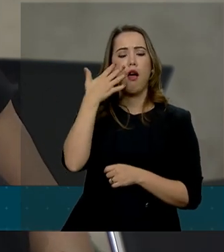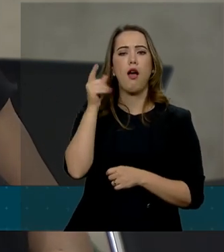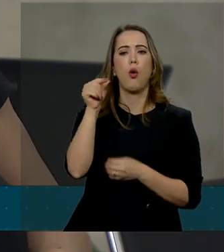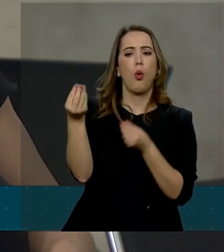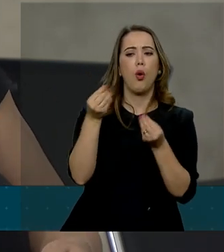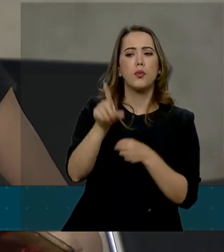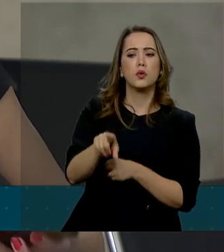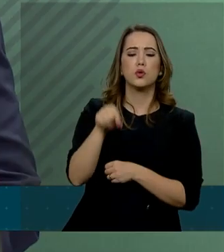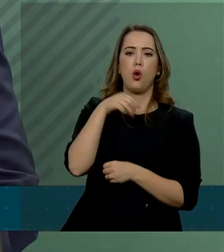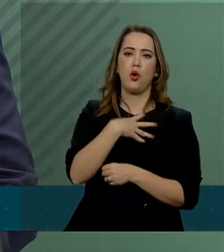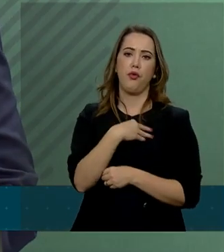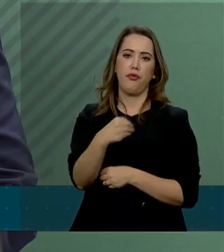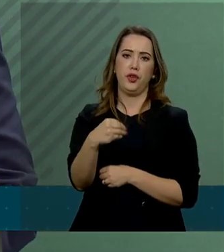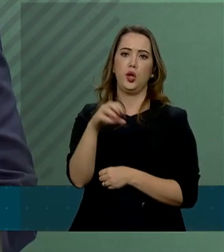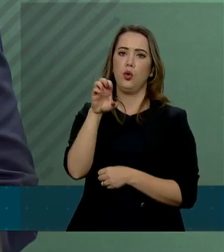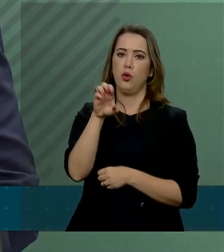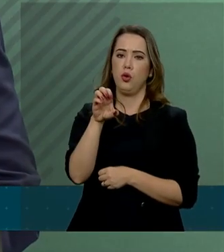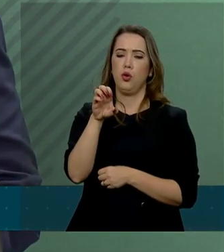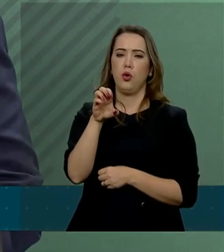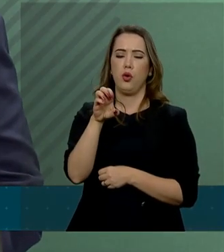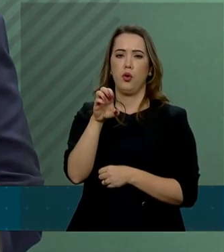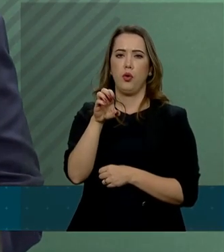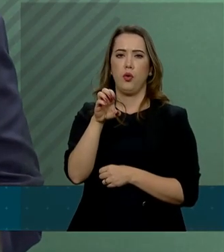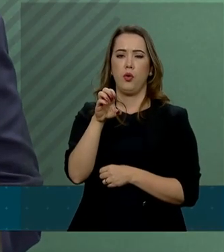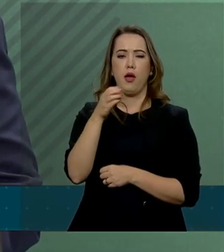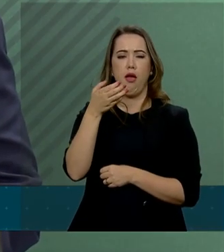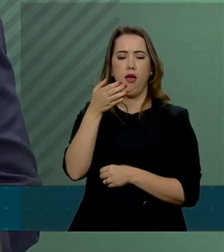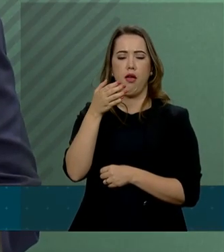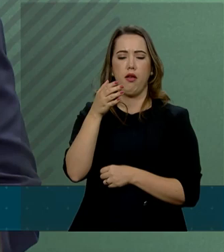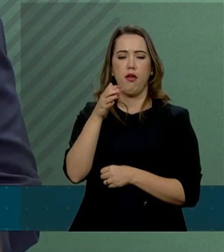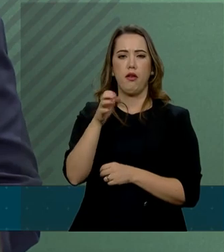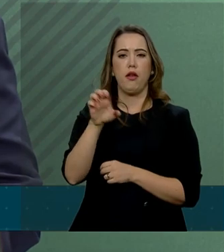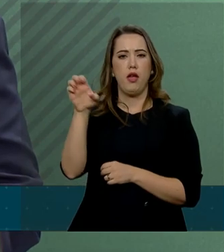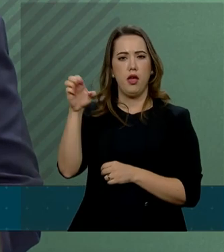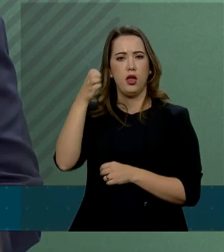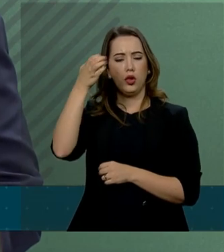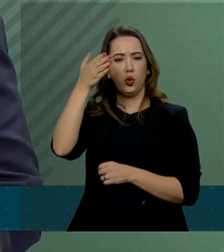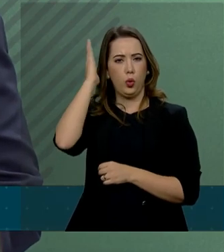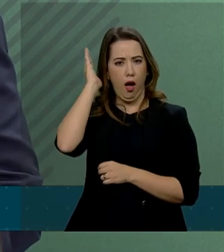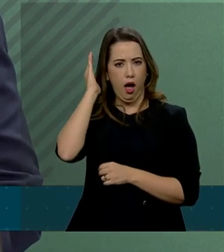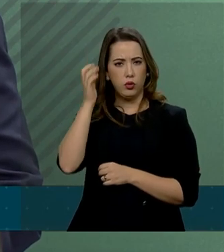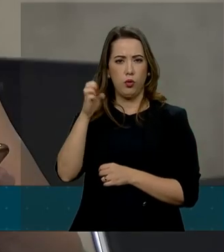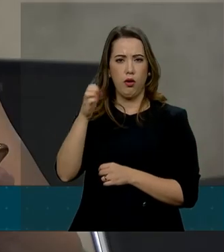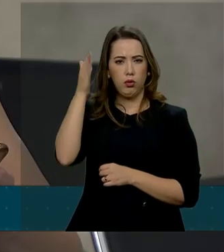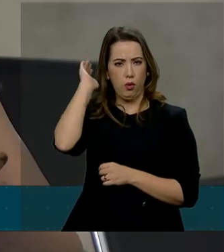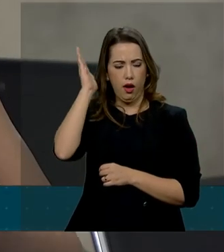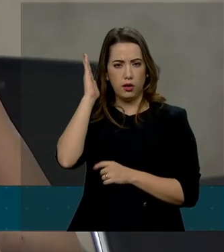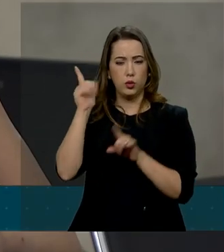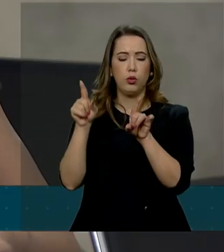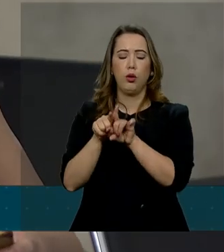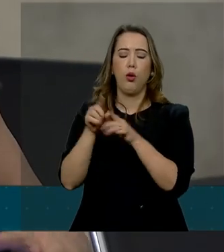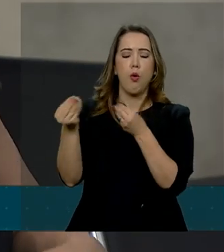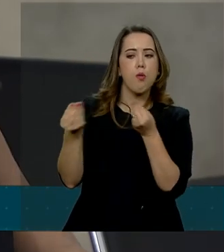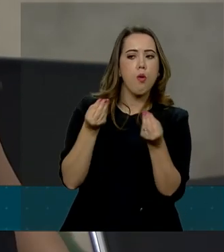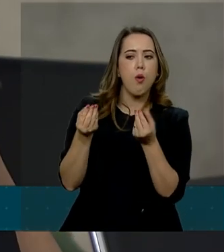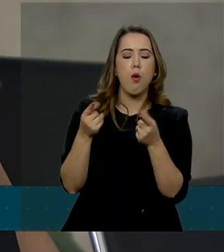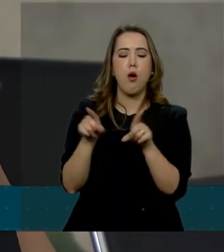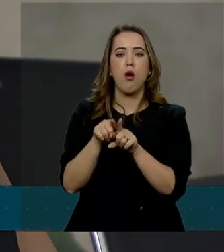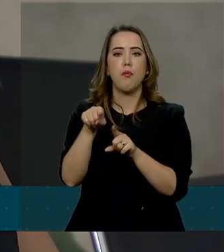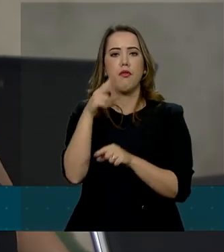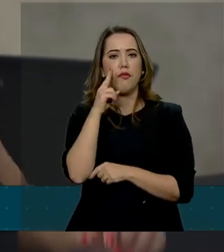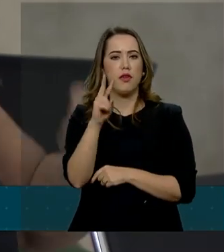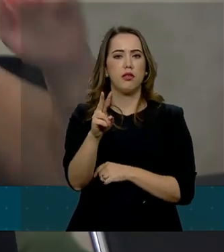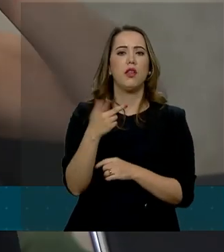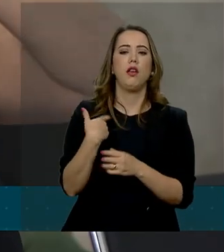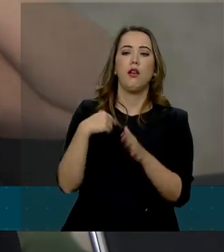dos estados unidos teria aí cinco dias enfim para explicar o resultado de uma ação popular para apurar se houve crime de